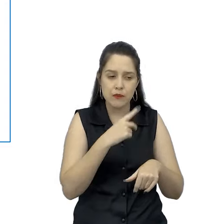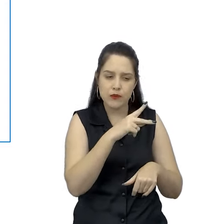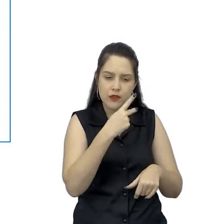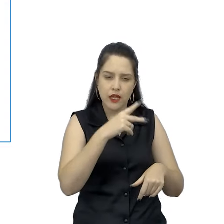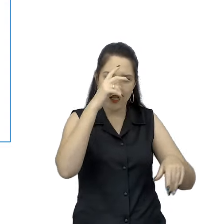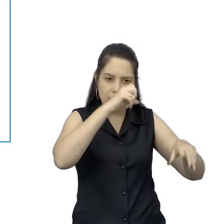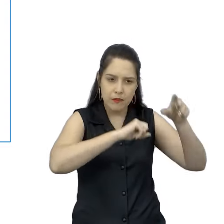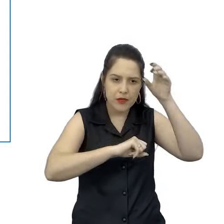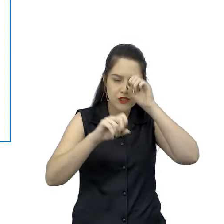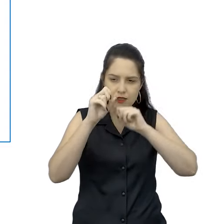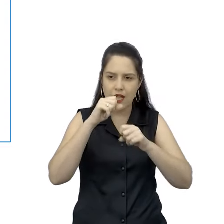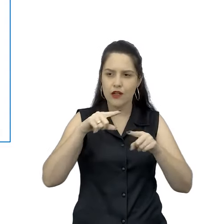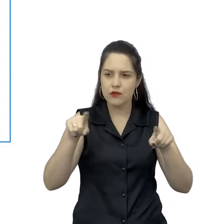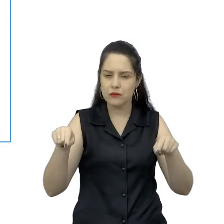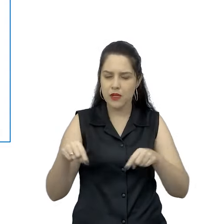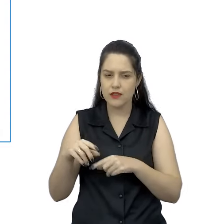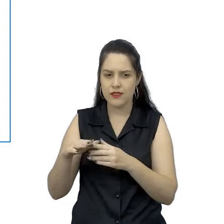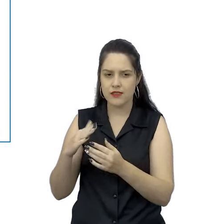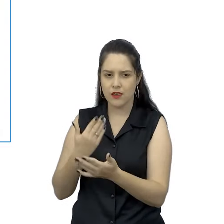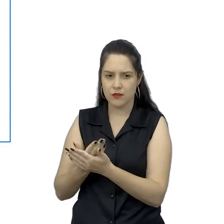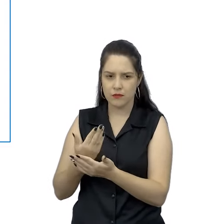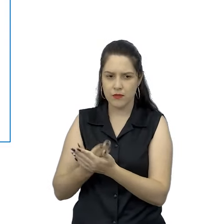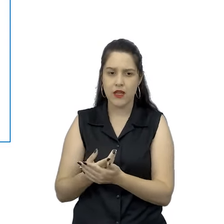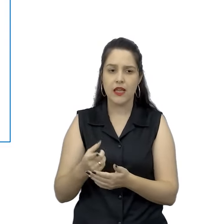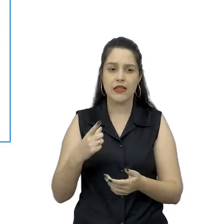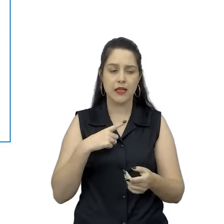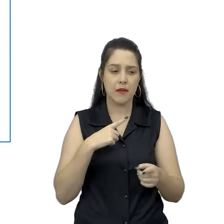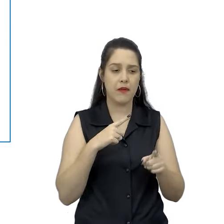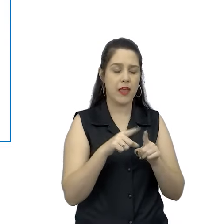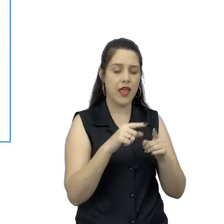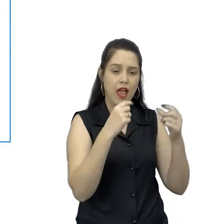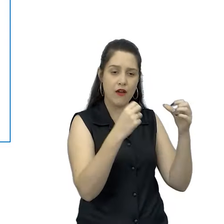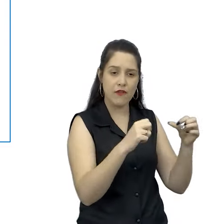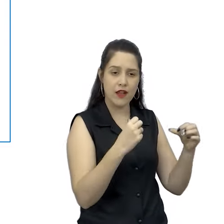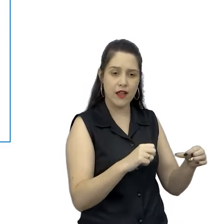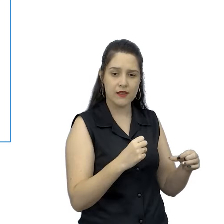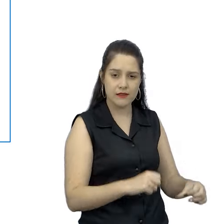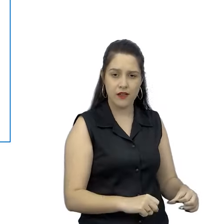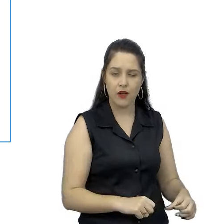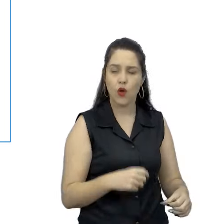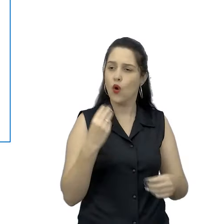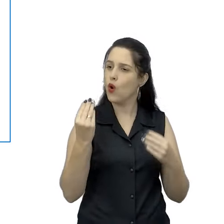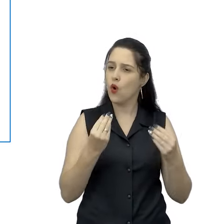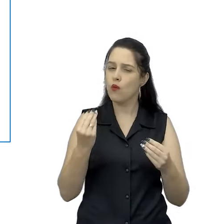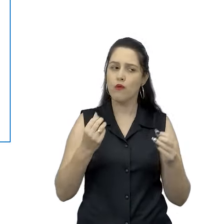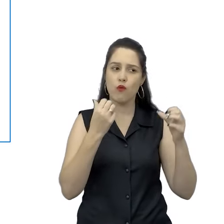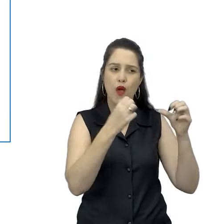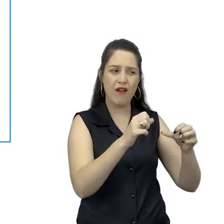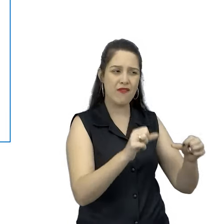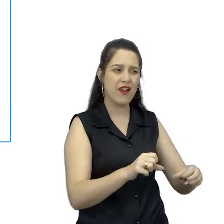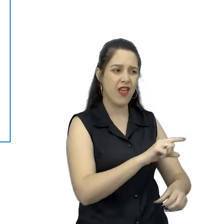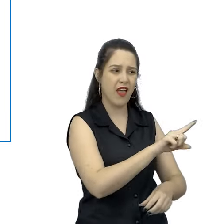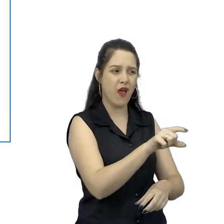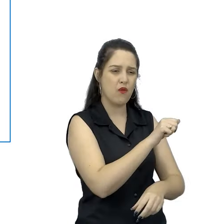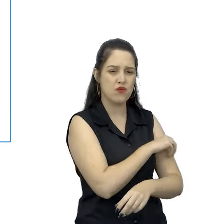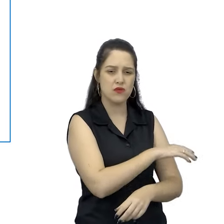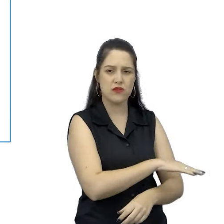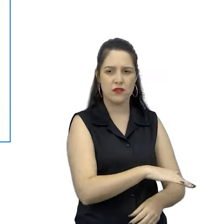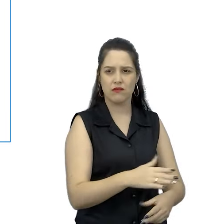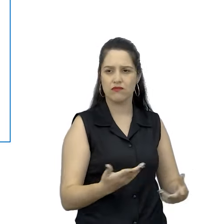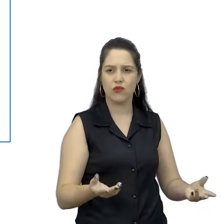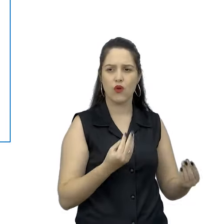que ter na aula, né? E também os meios de avaliação. Como eu vou avaliar esse estudante? Como eu estou avaliando